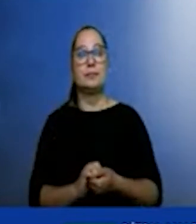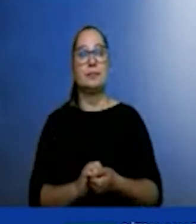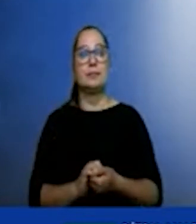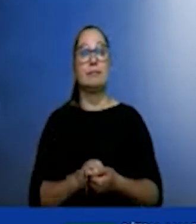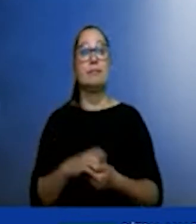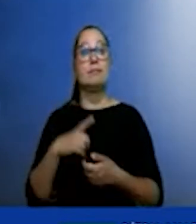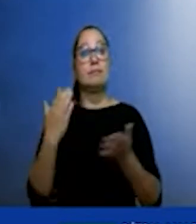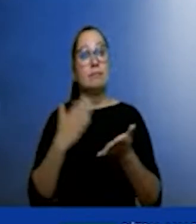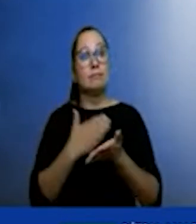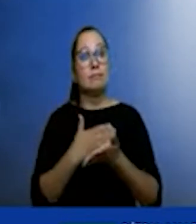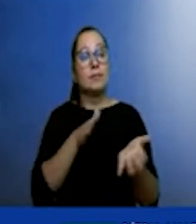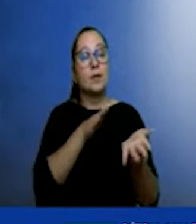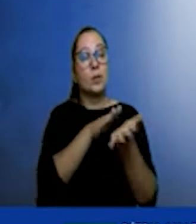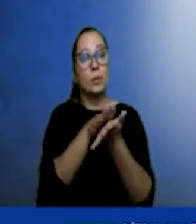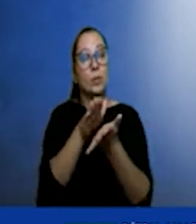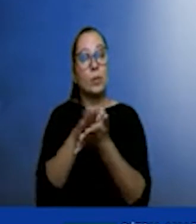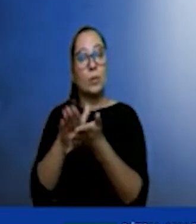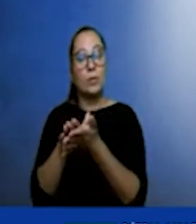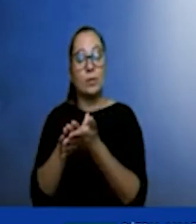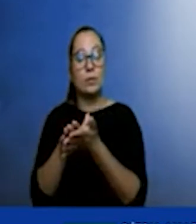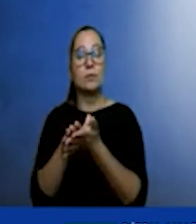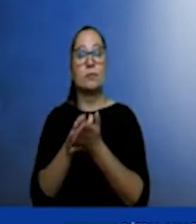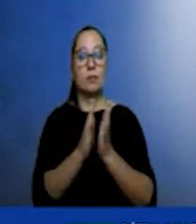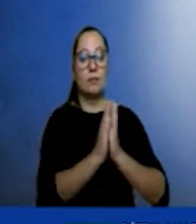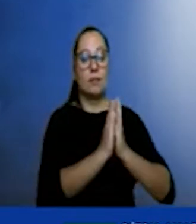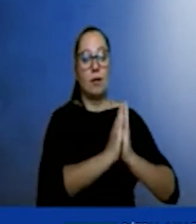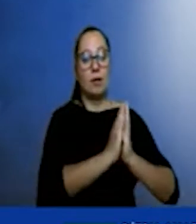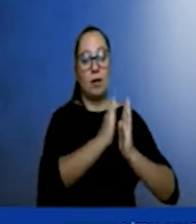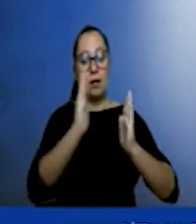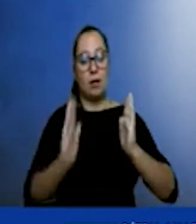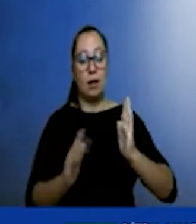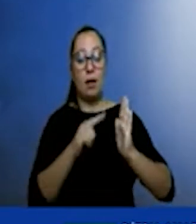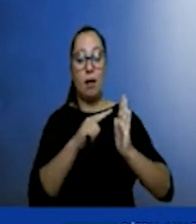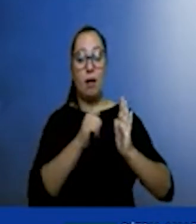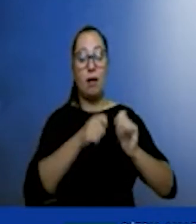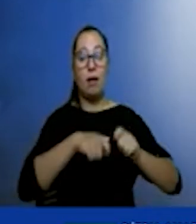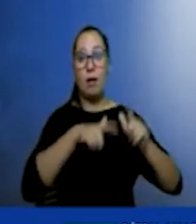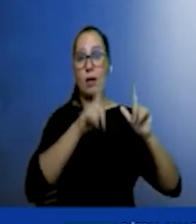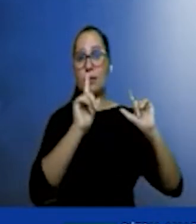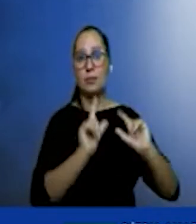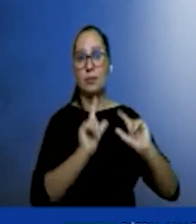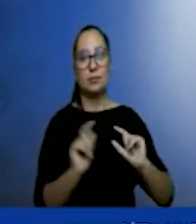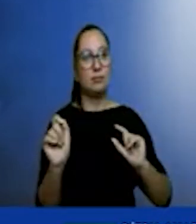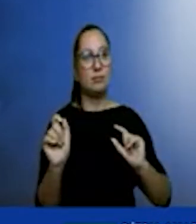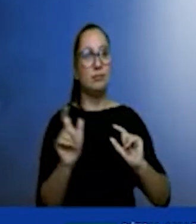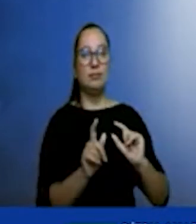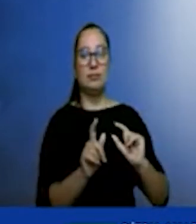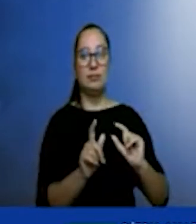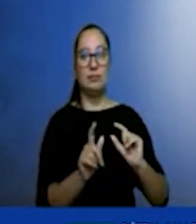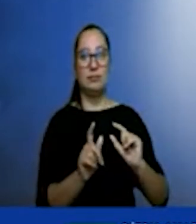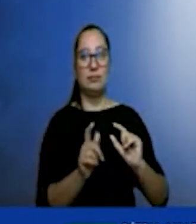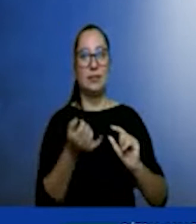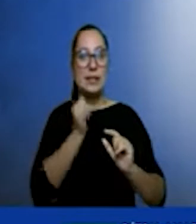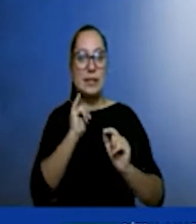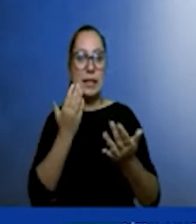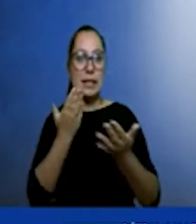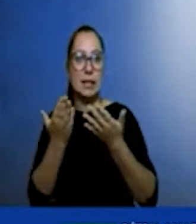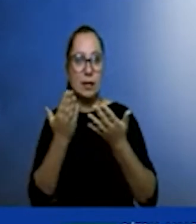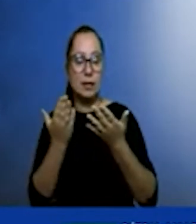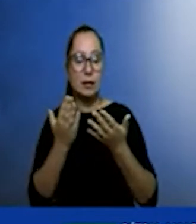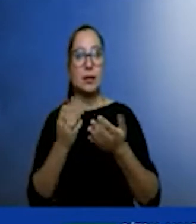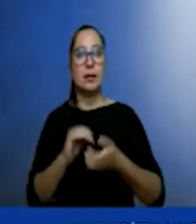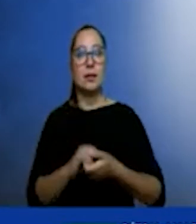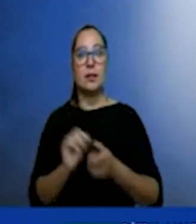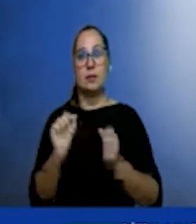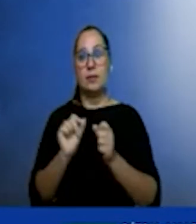o etanol na ponta a um custo muito menor do que você teria, por exemplo, para liquefazer